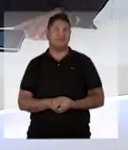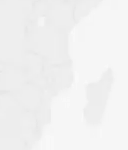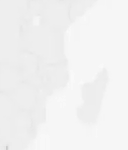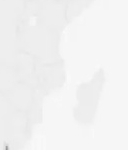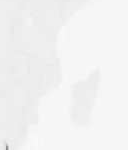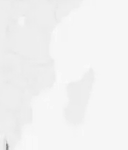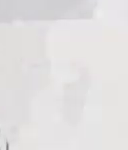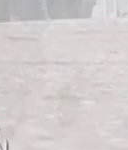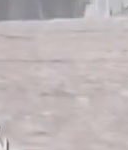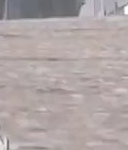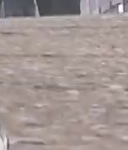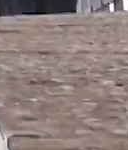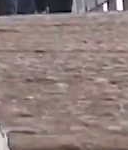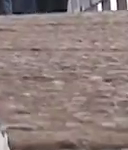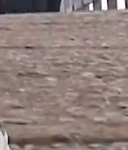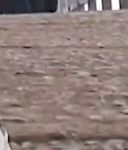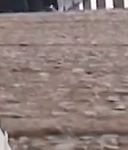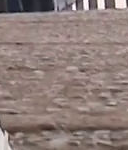agora.